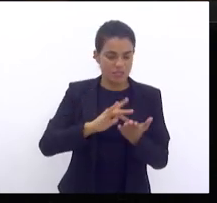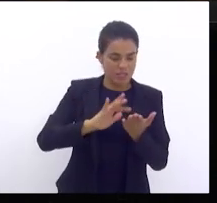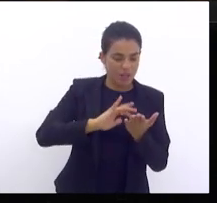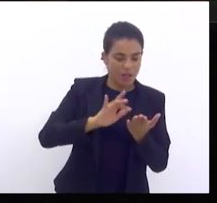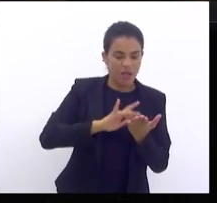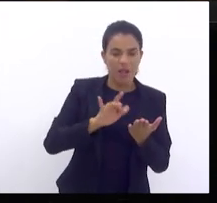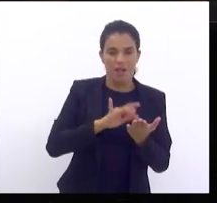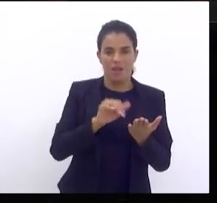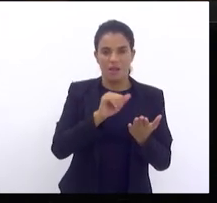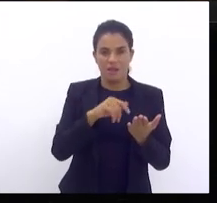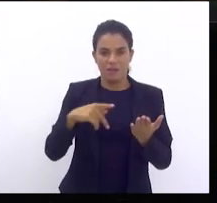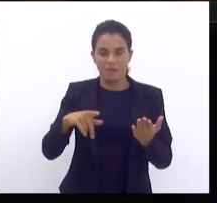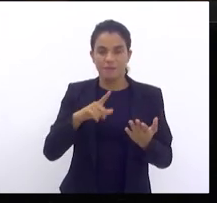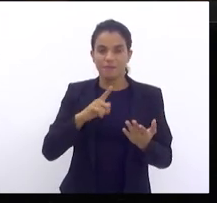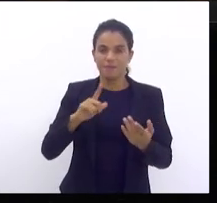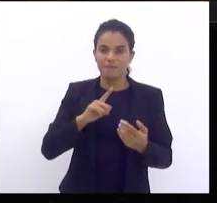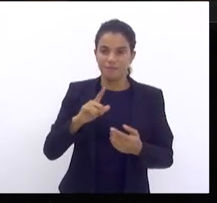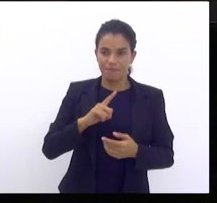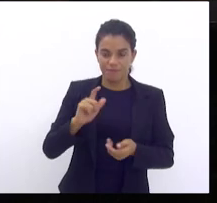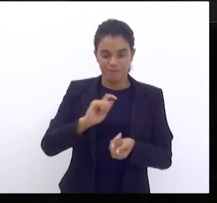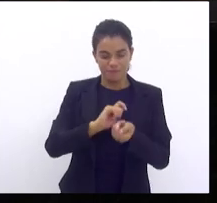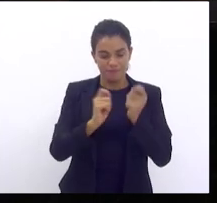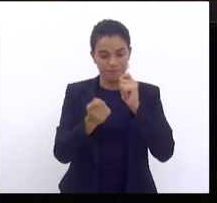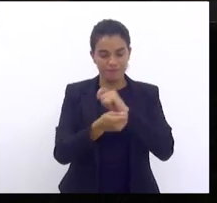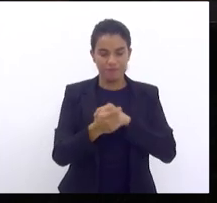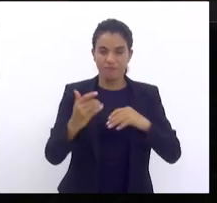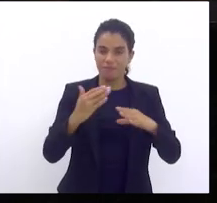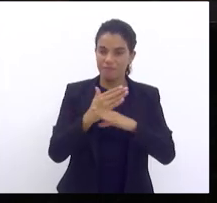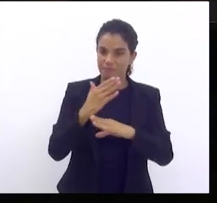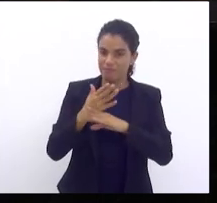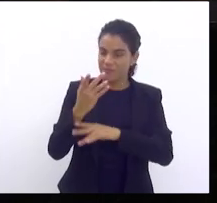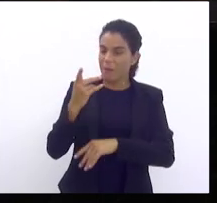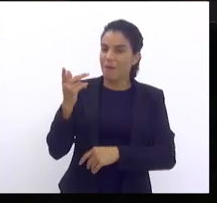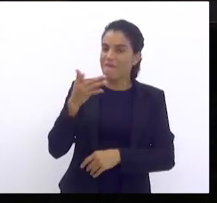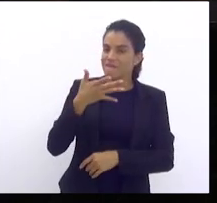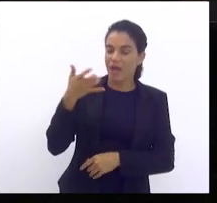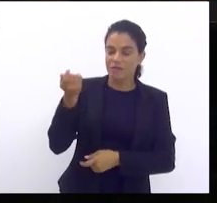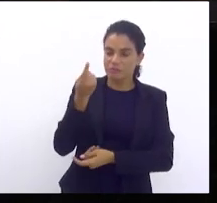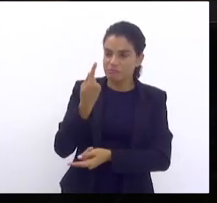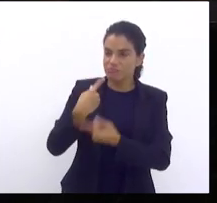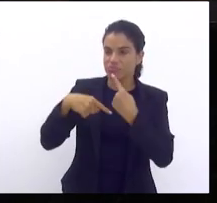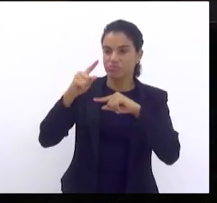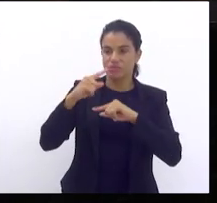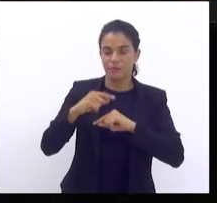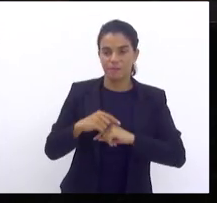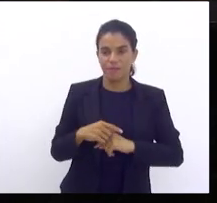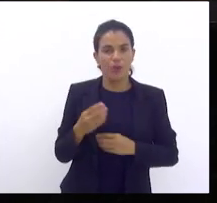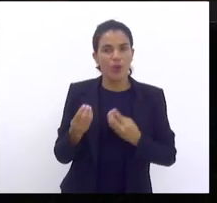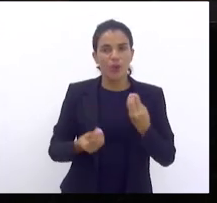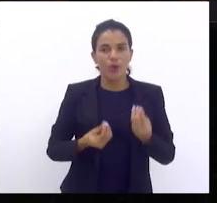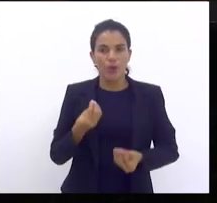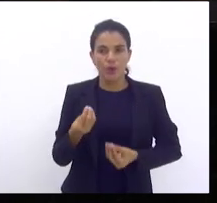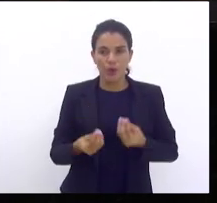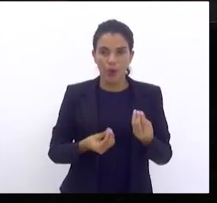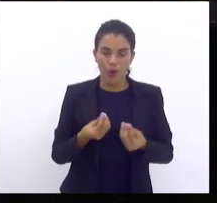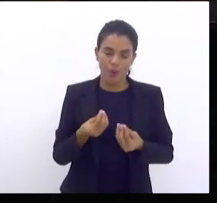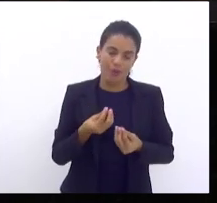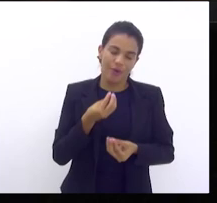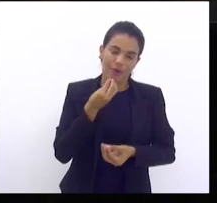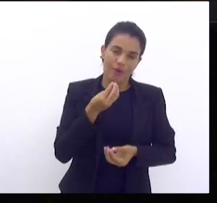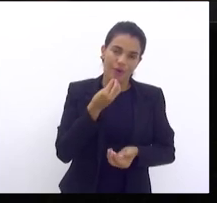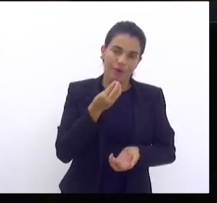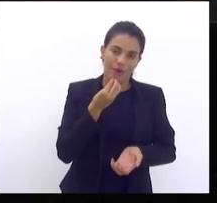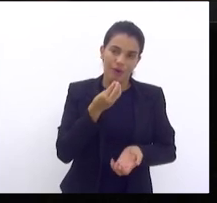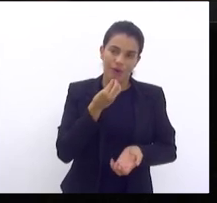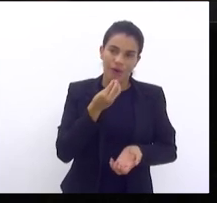etc e tornar as nossas cidades mais resilientes aí como evidentemente